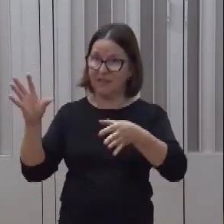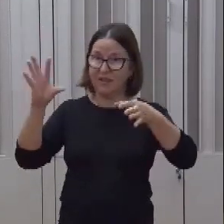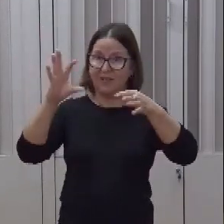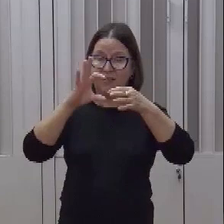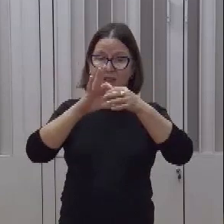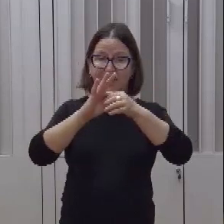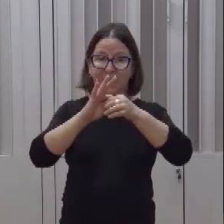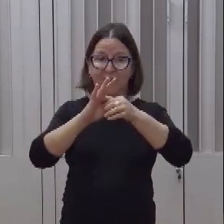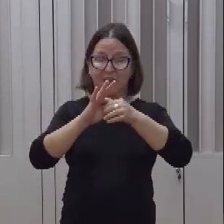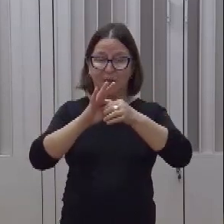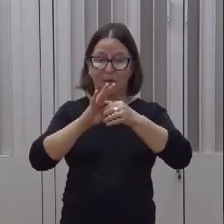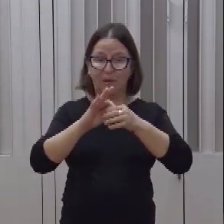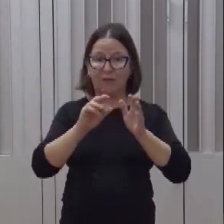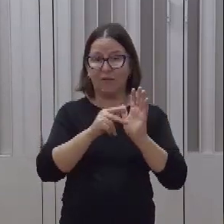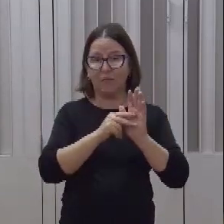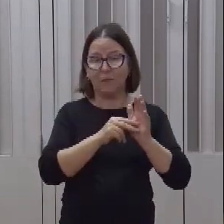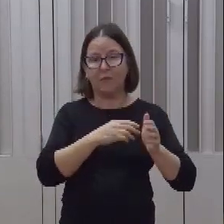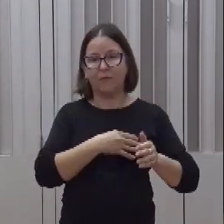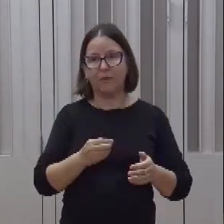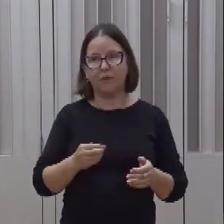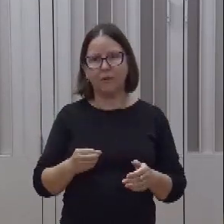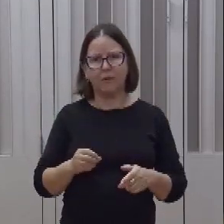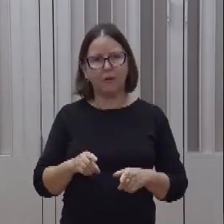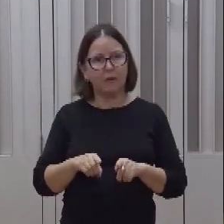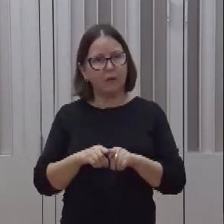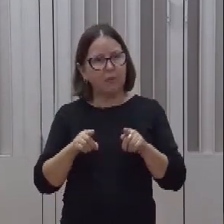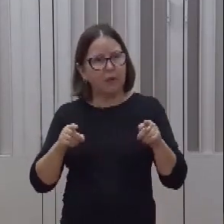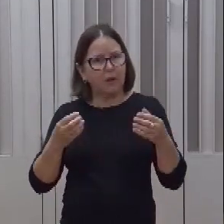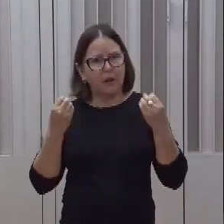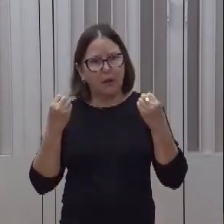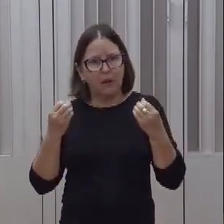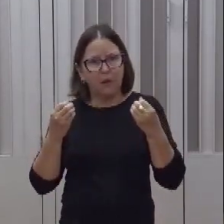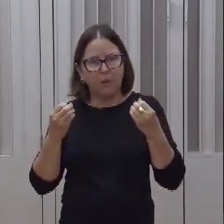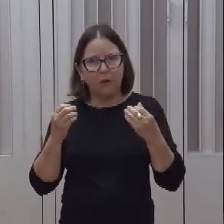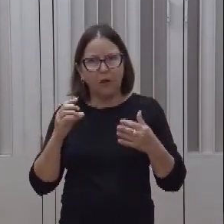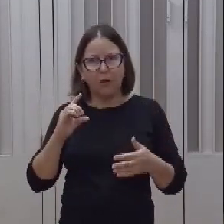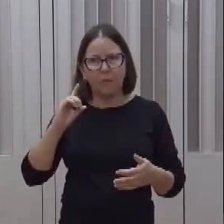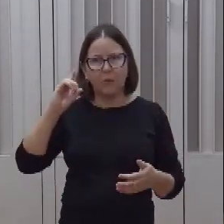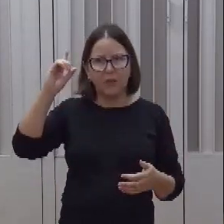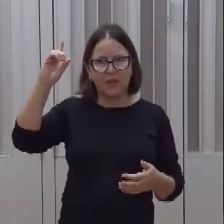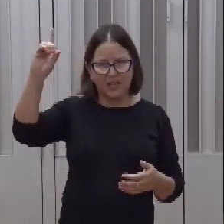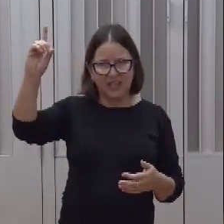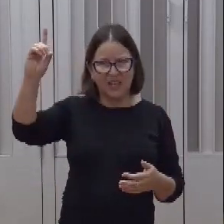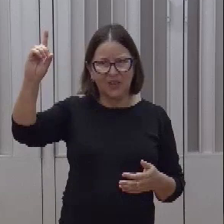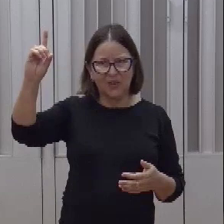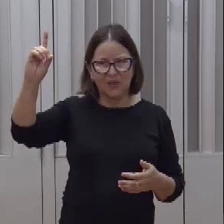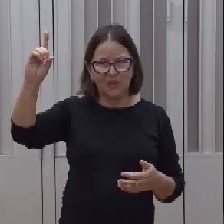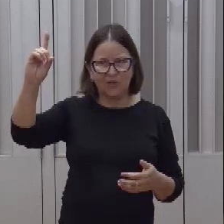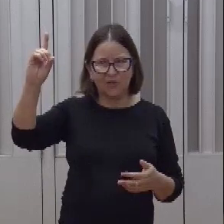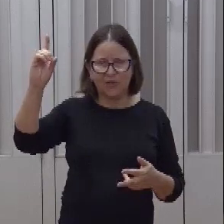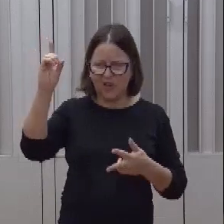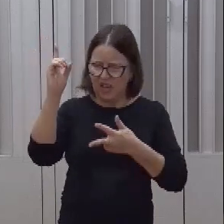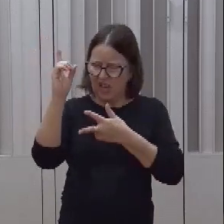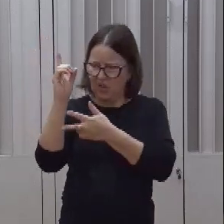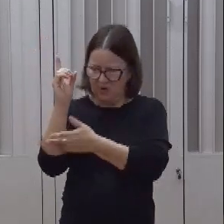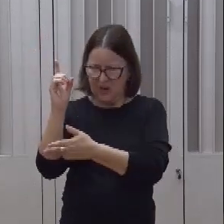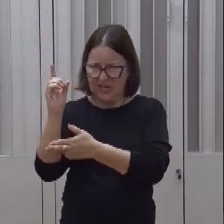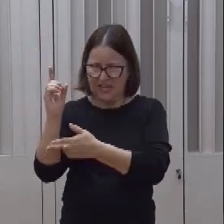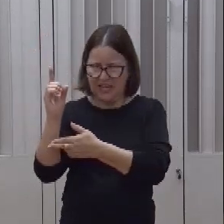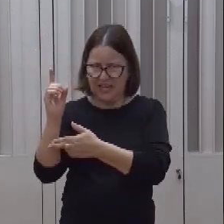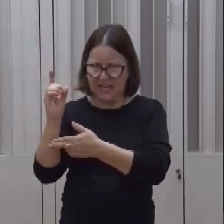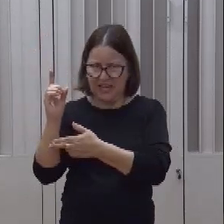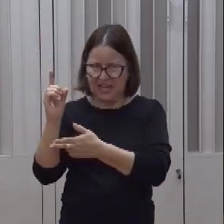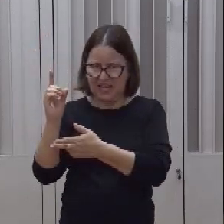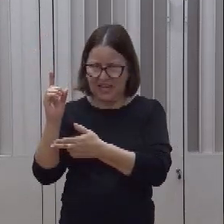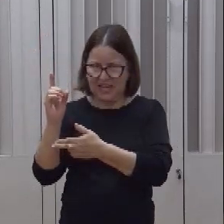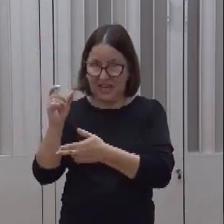Filho. Mas como é que Deus vai cortar aquele que ele enxertou? Quer dizer que aquela obra de enxerto,